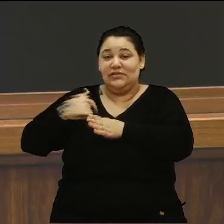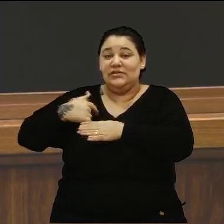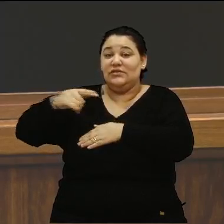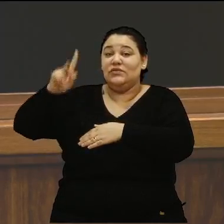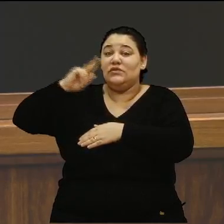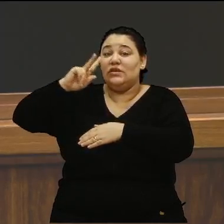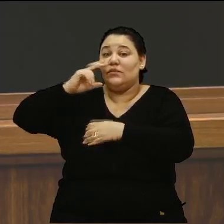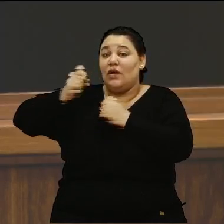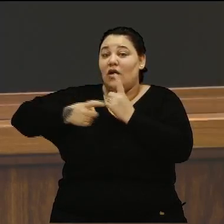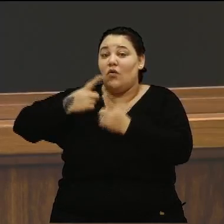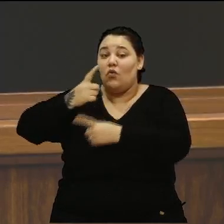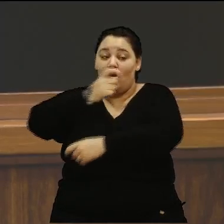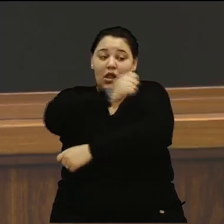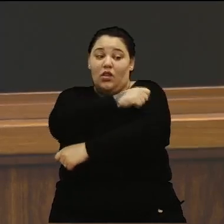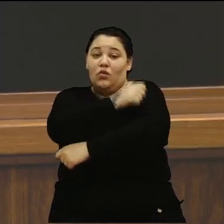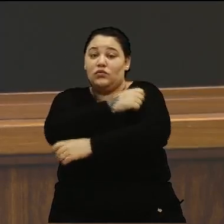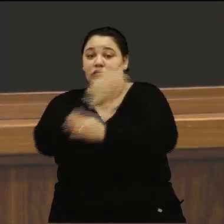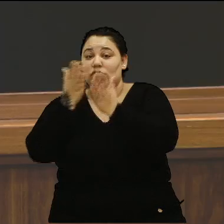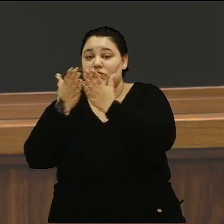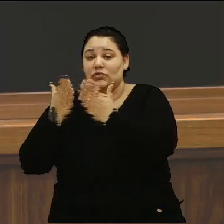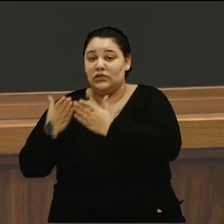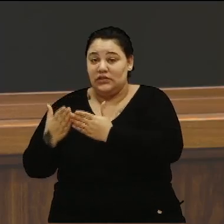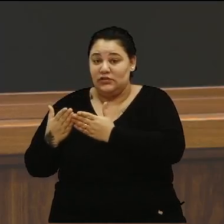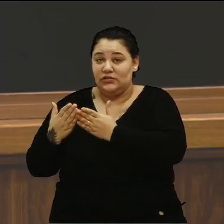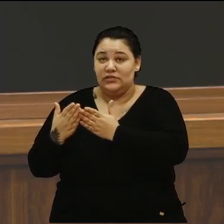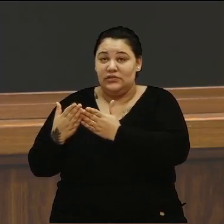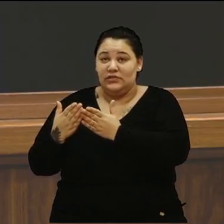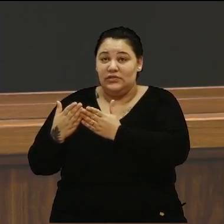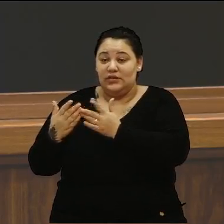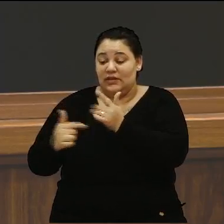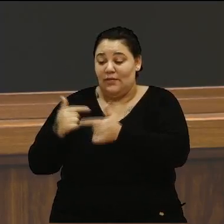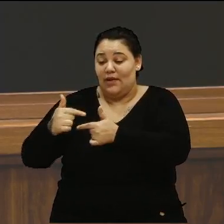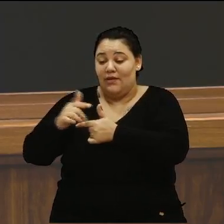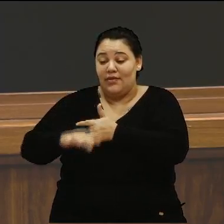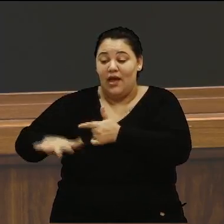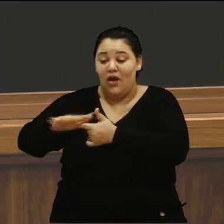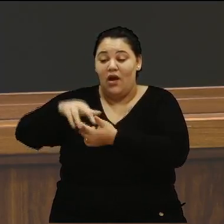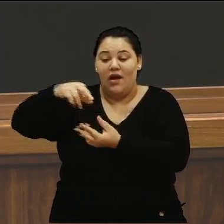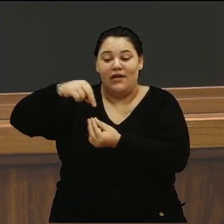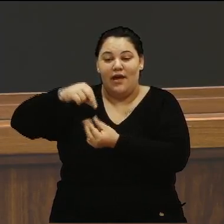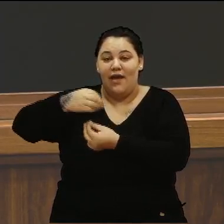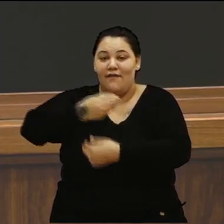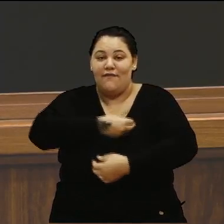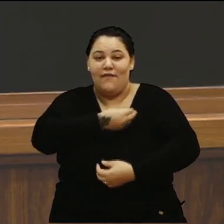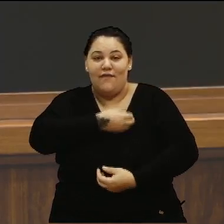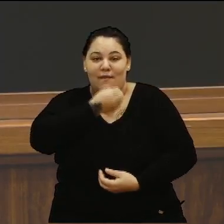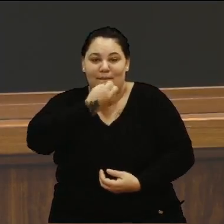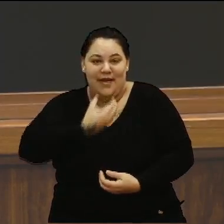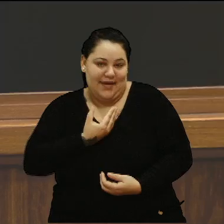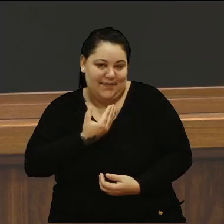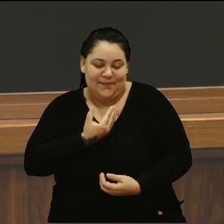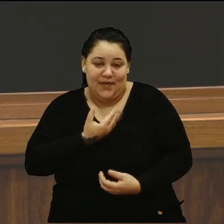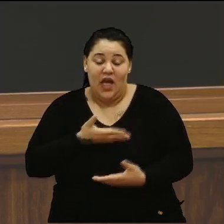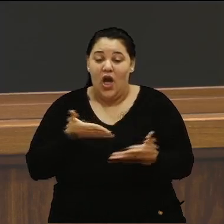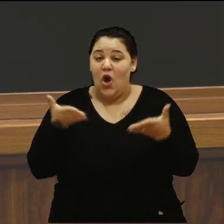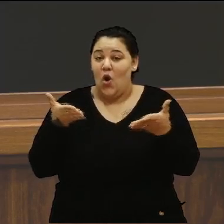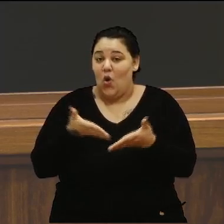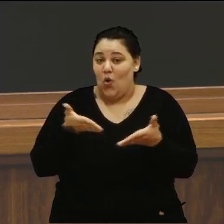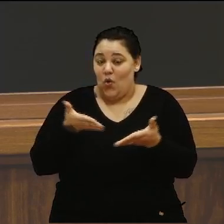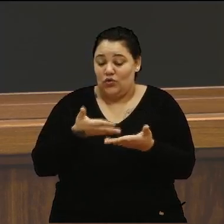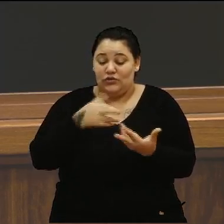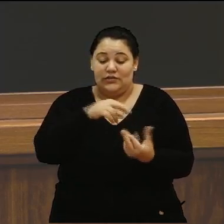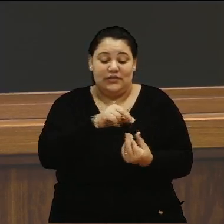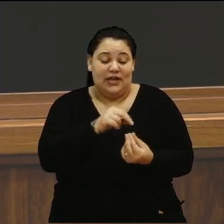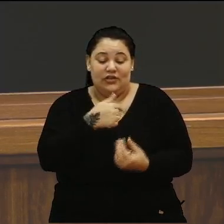de alunos, de estudantes que viviam de reciclagens e viviam bem. Hoje, as reciclagens, e eu não